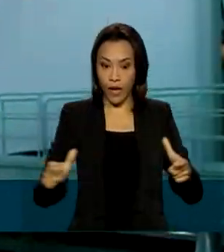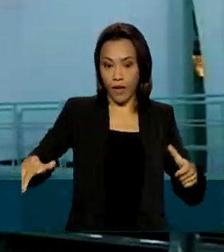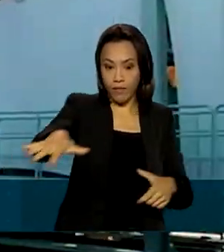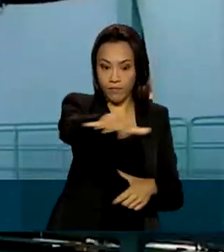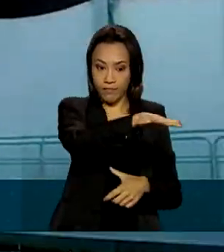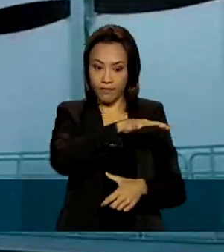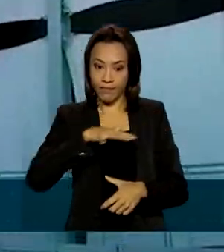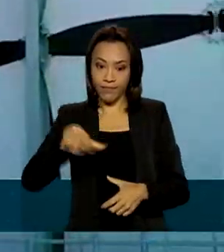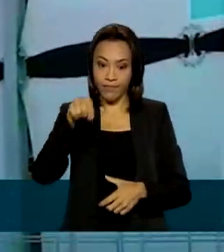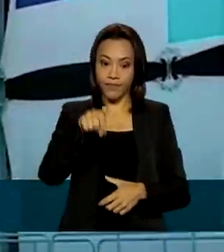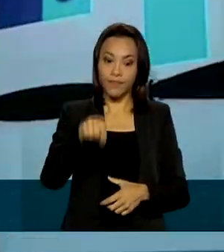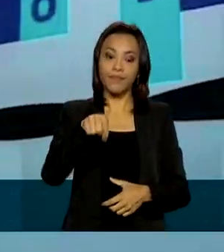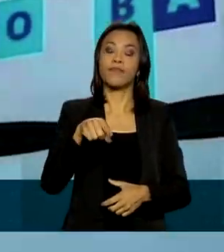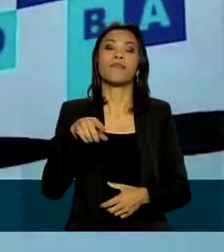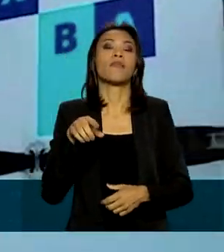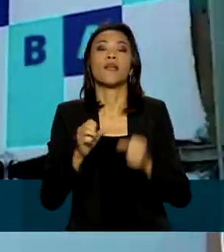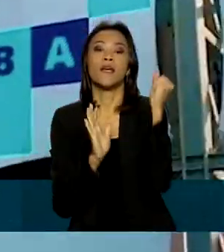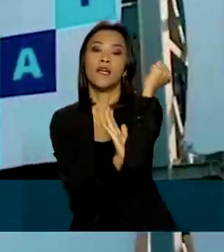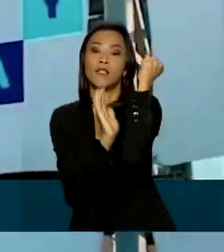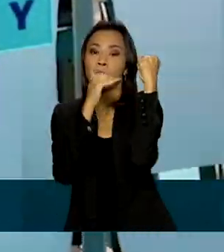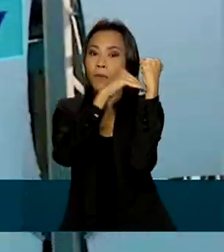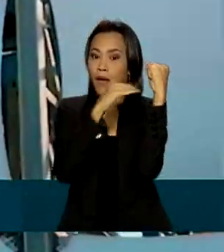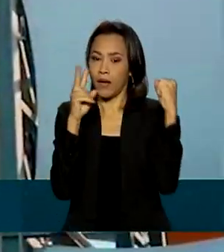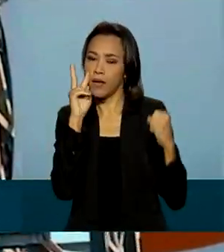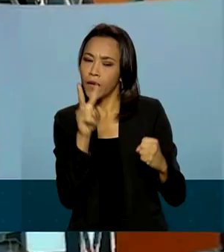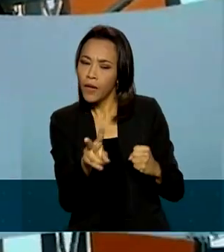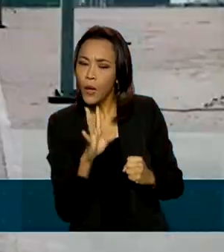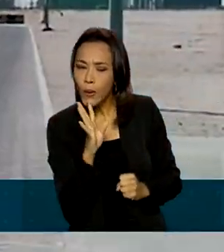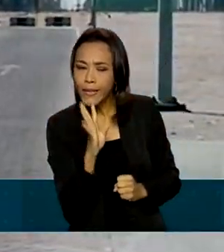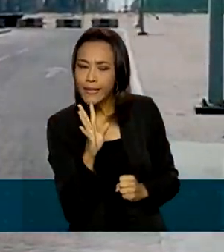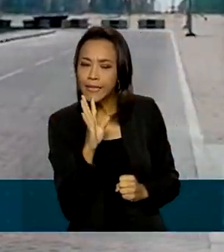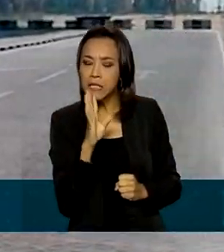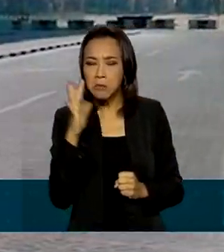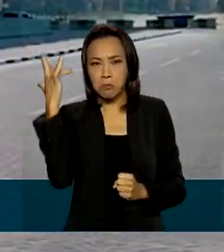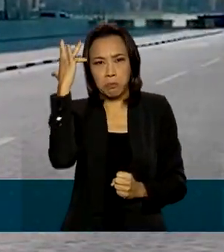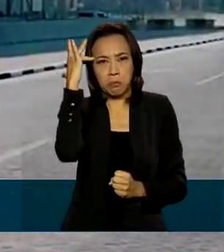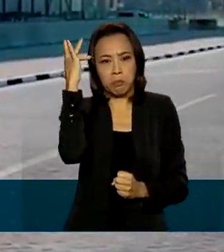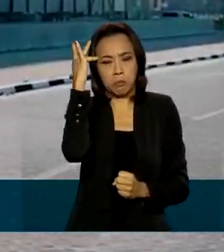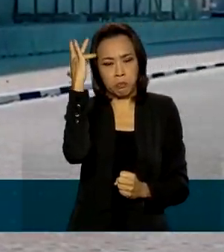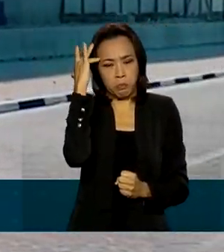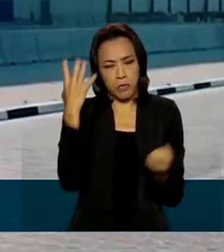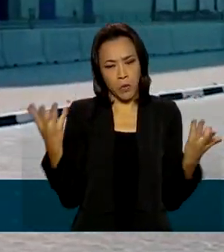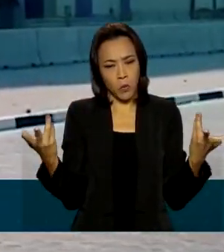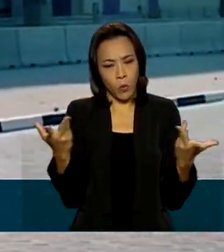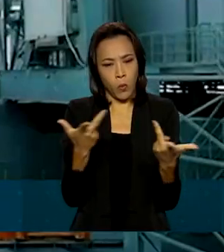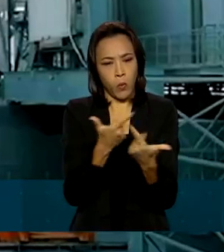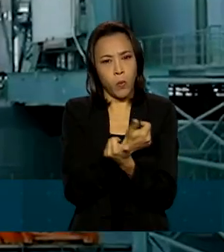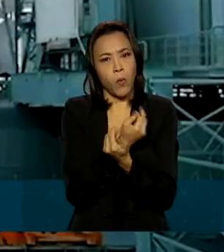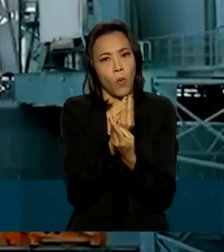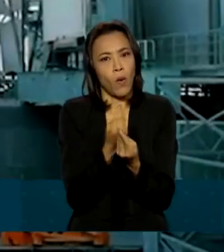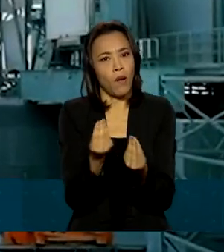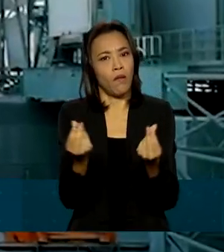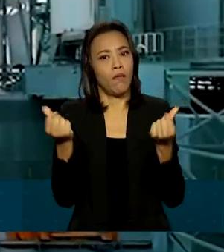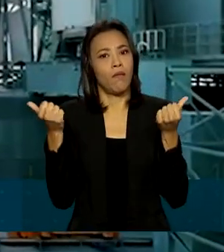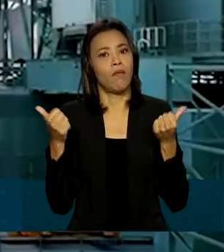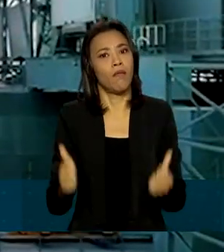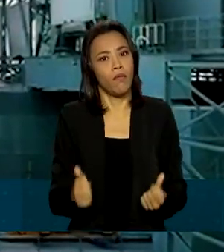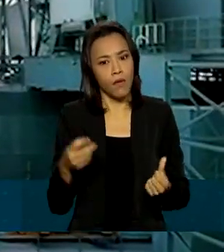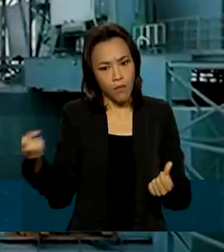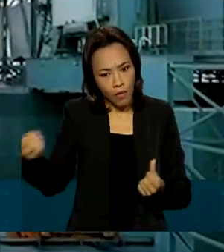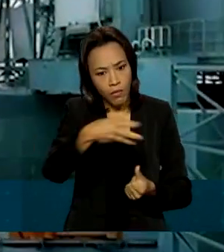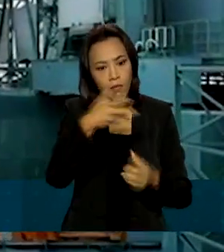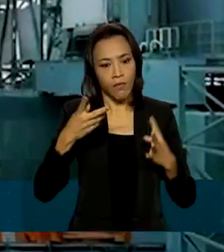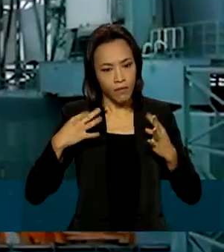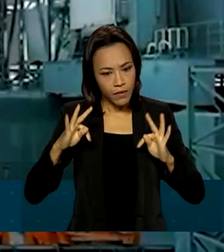Dubai, vendo essa operação super automática, super moderna, que traz muita eficiência. Estamos aqui numa tecnologia nova,